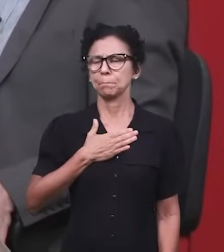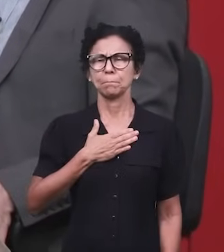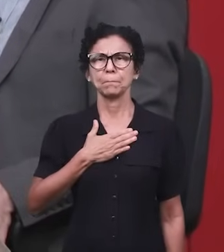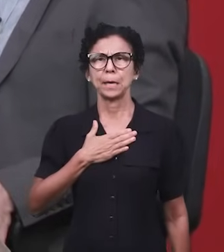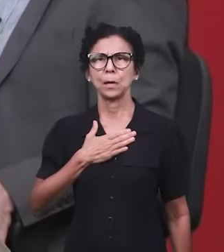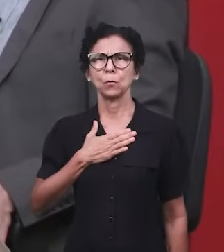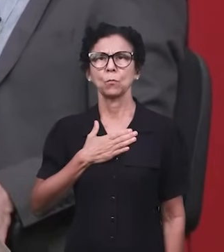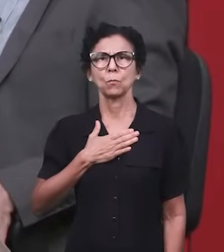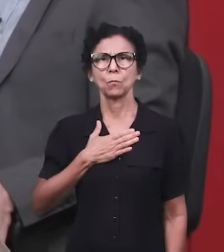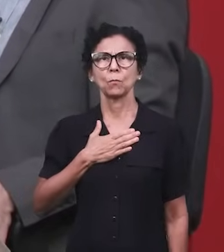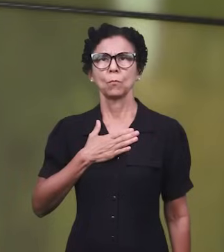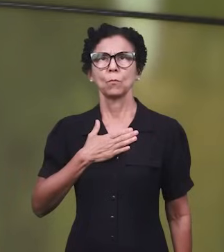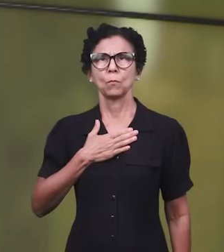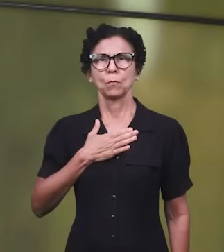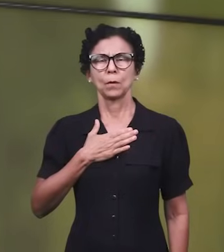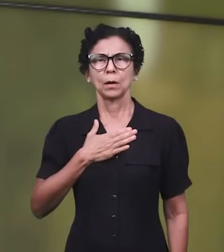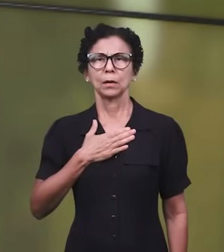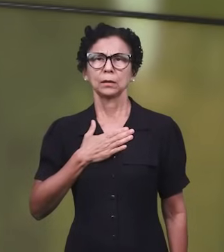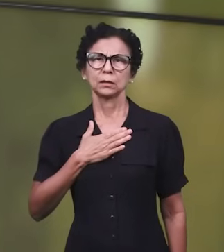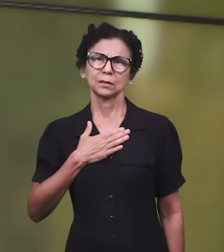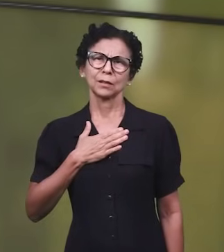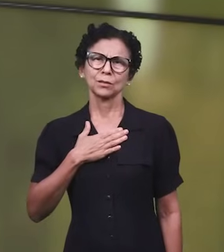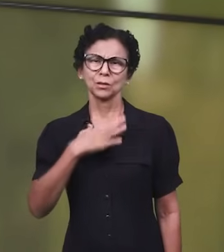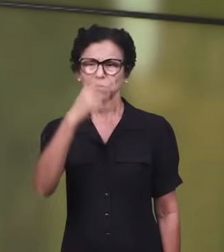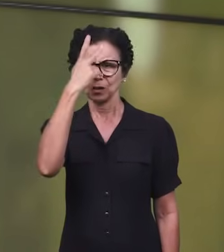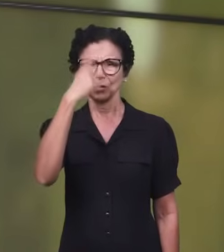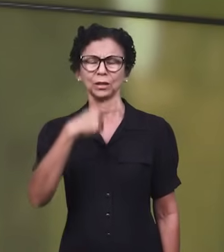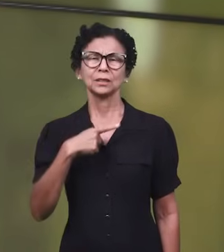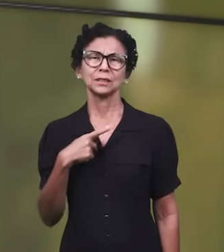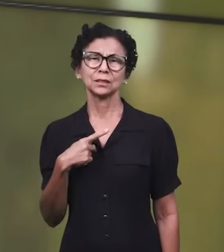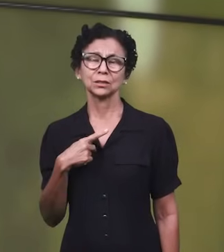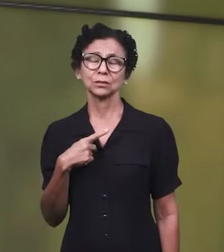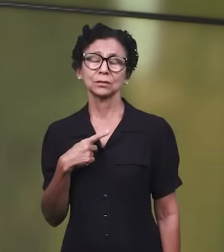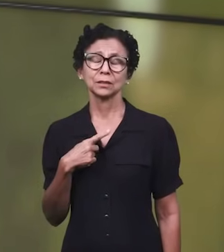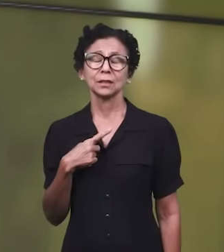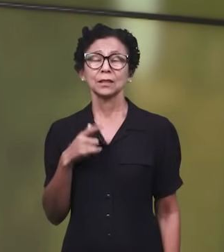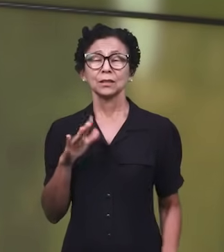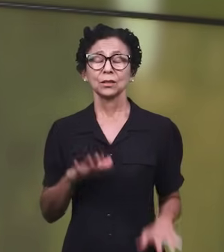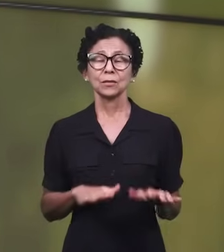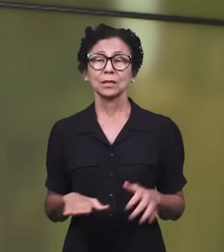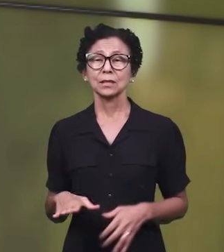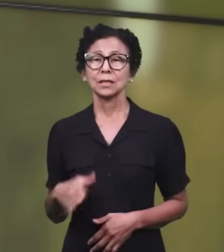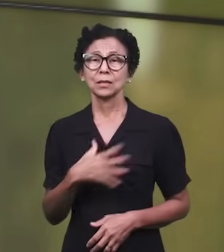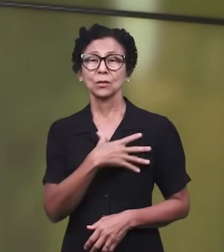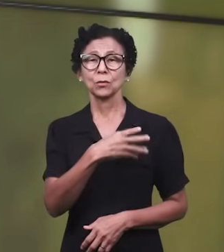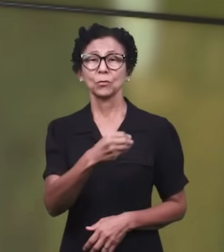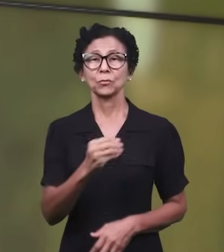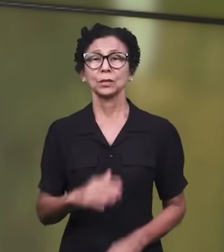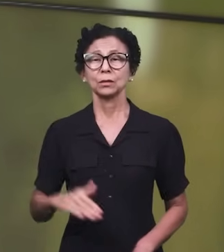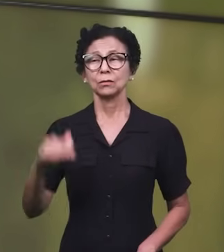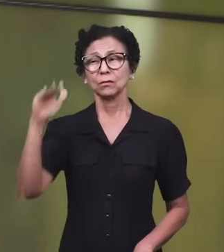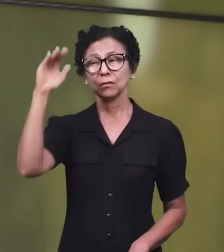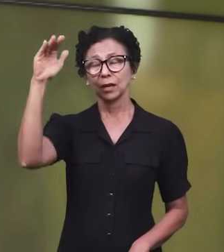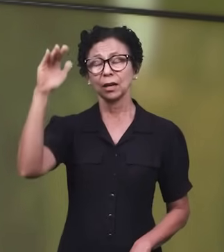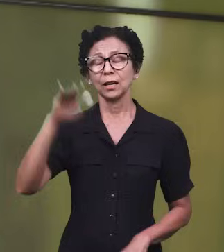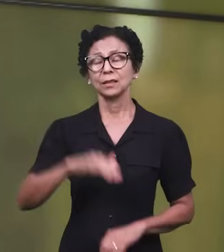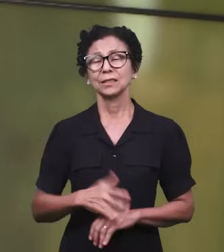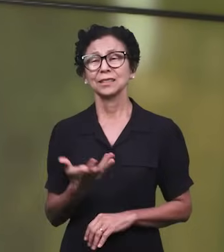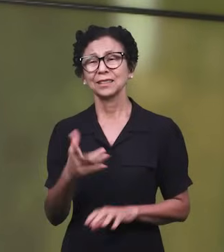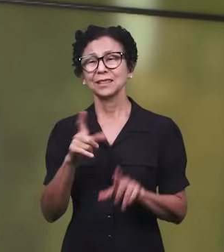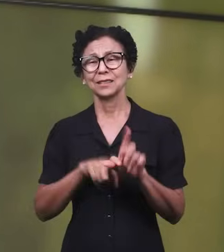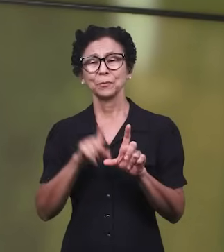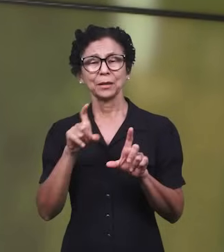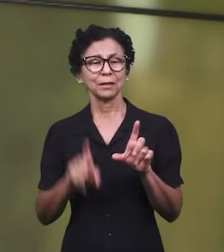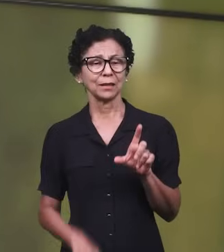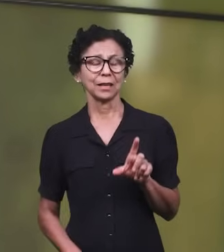esses pais acabam cansando, chega um momento da vida que eles cansam os filhos, né? Uhum. Esse filho vai chegar a uma idade que ele tem a própria vida. Uhum. E até